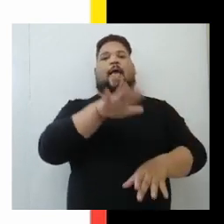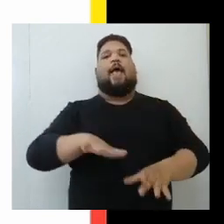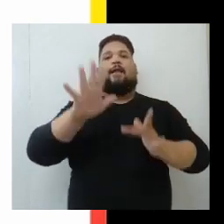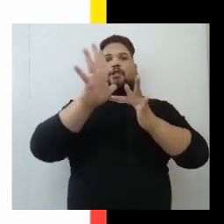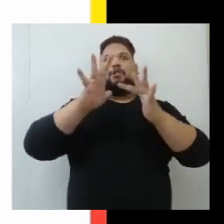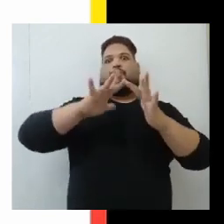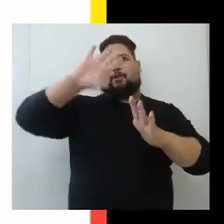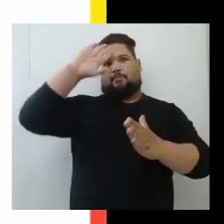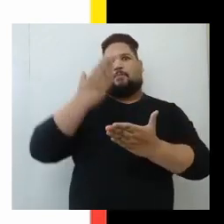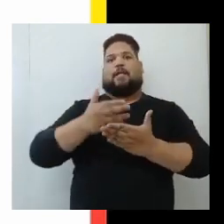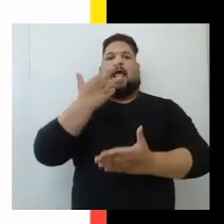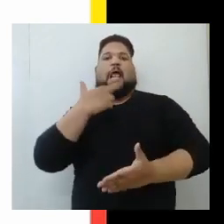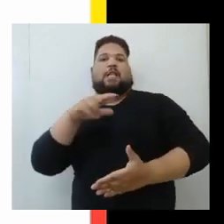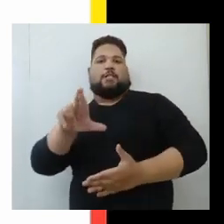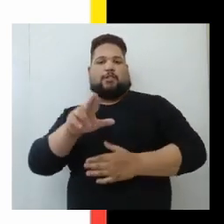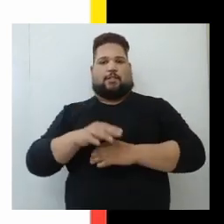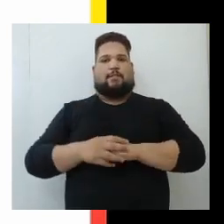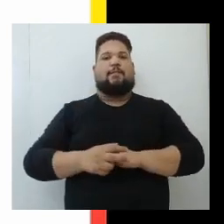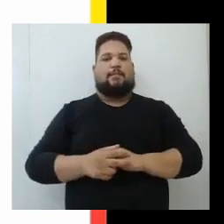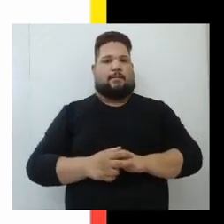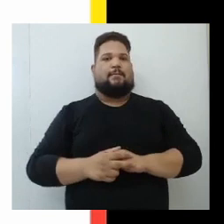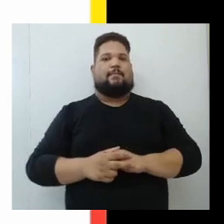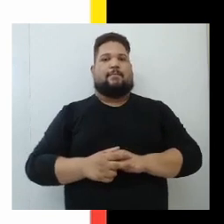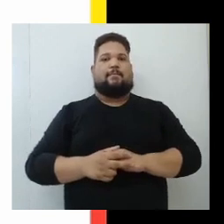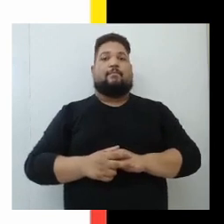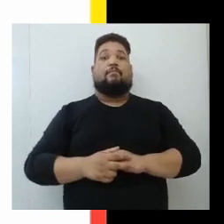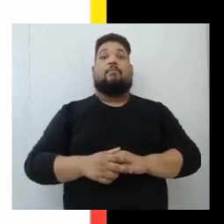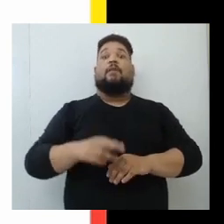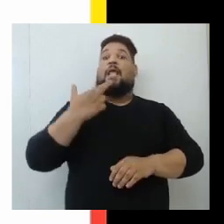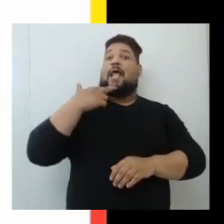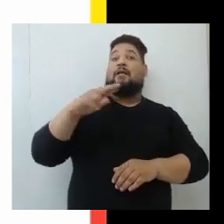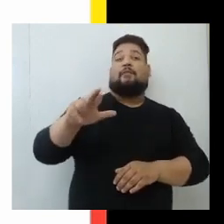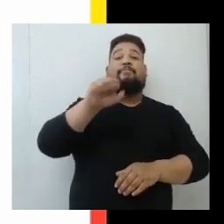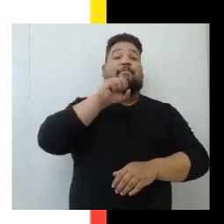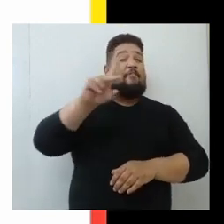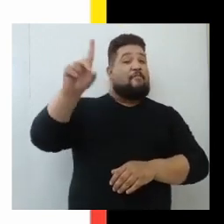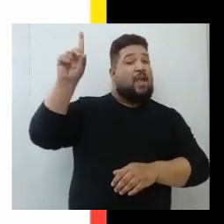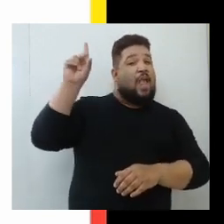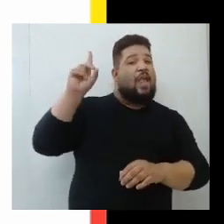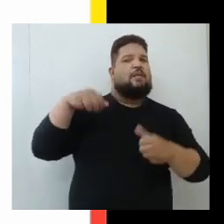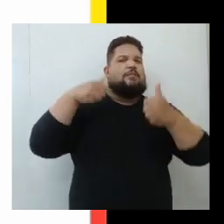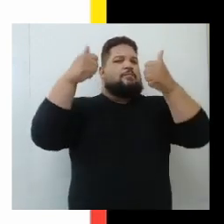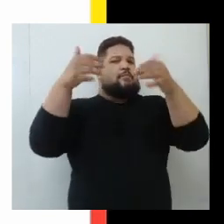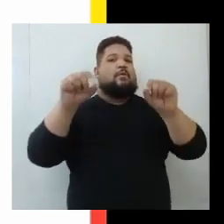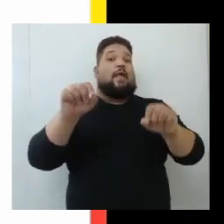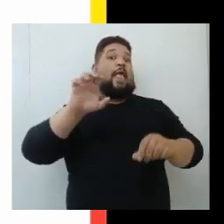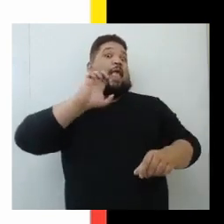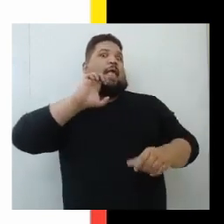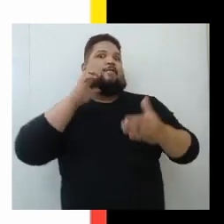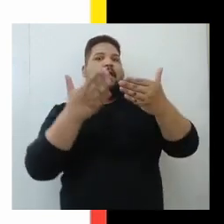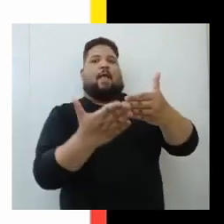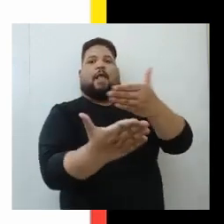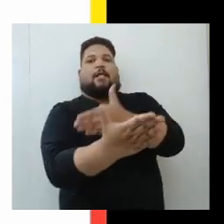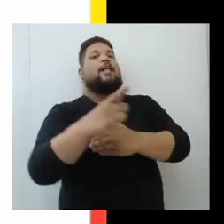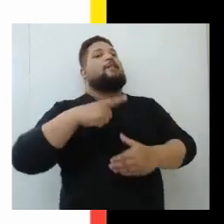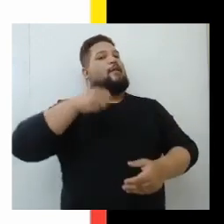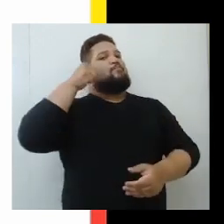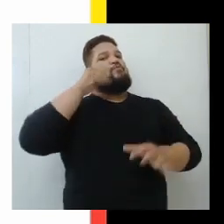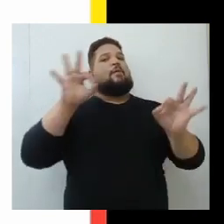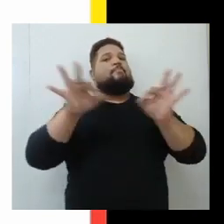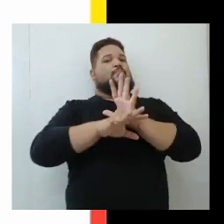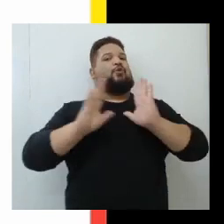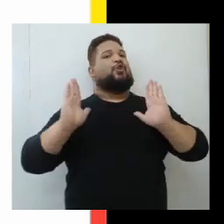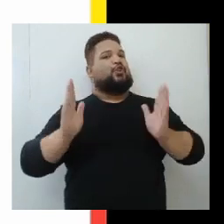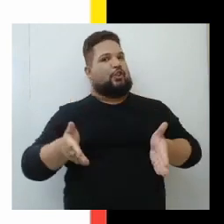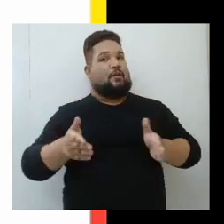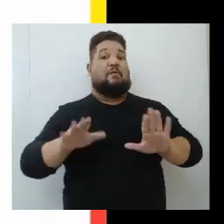cristianismo. Algumas crenças mais antigas dizem que antes de Eva havia outra mulher,